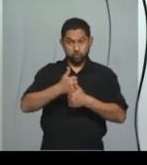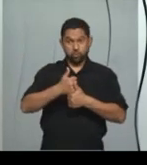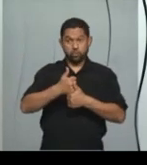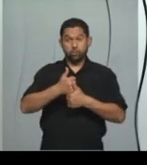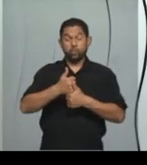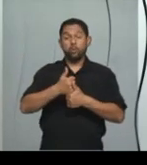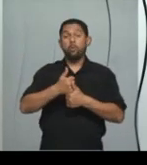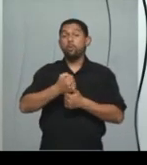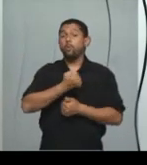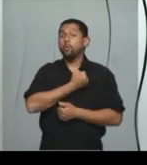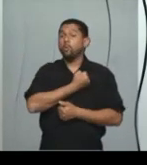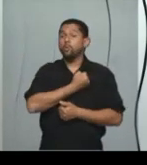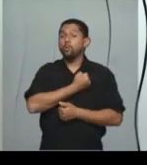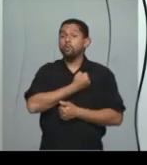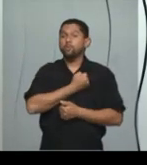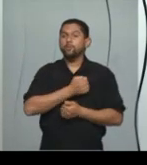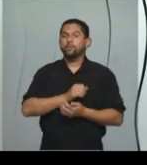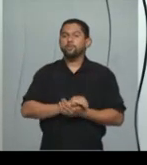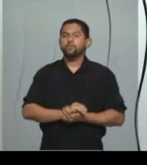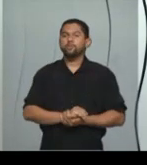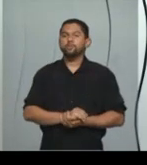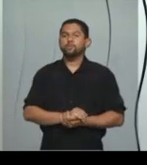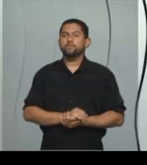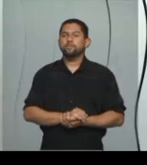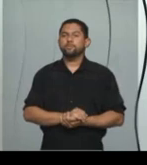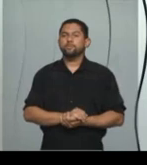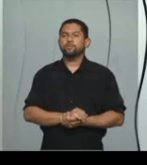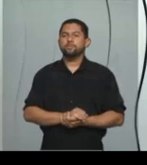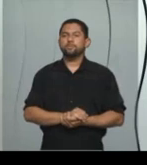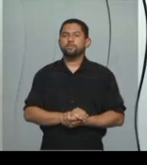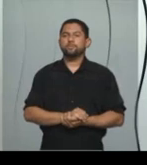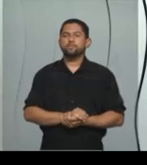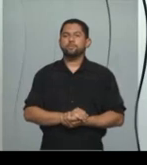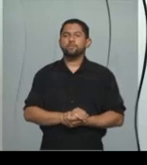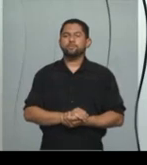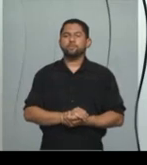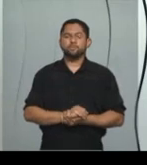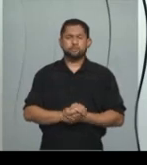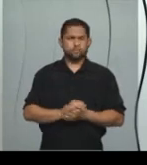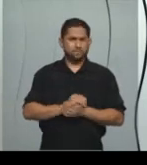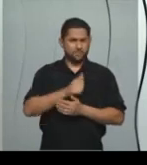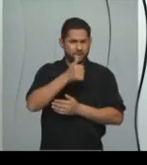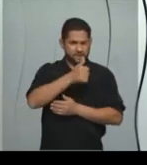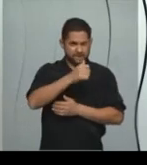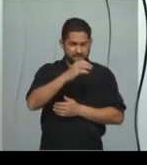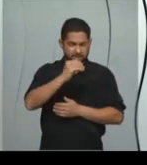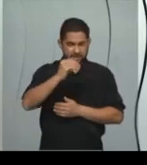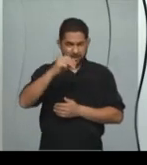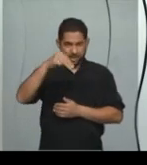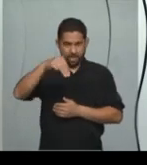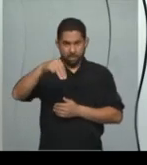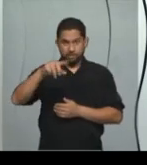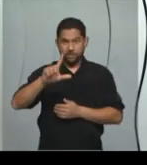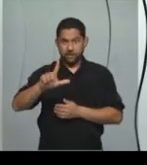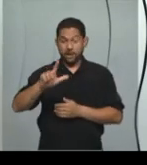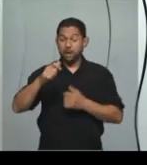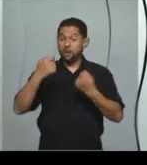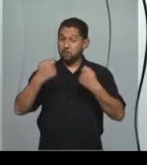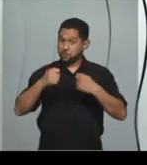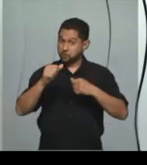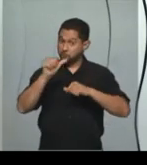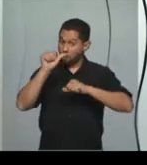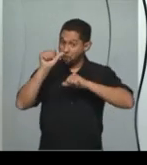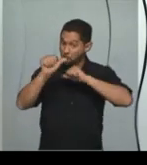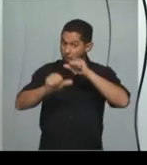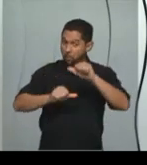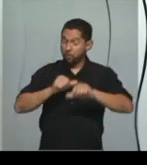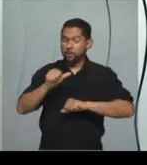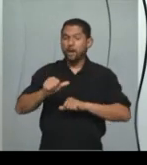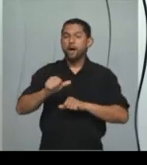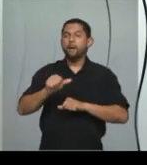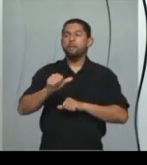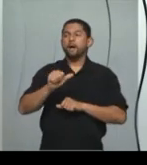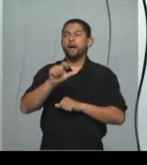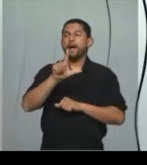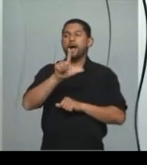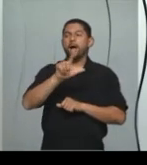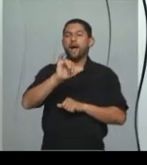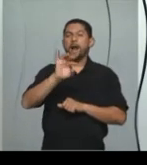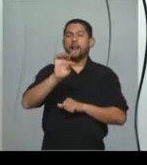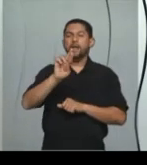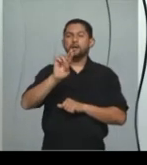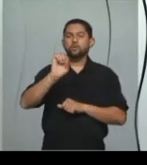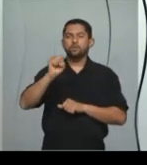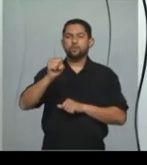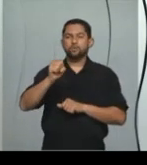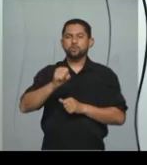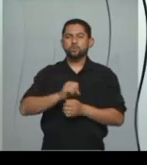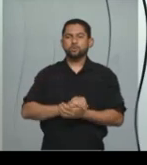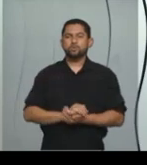68,4 gramas. E aqui, gente, eu vou precisar transformar ml em litros. Então, eu vou